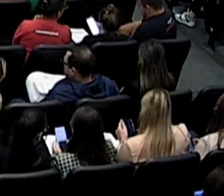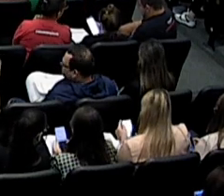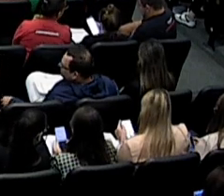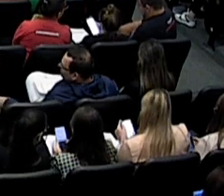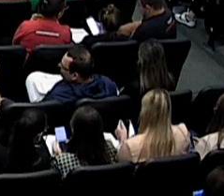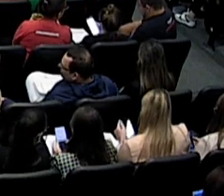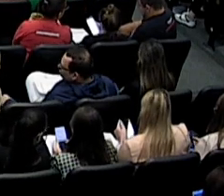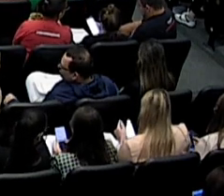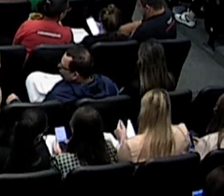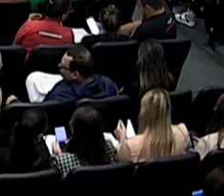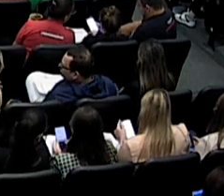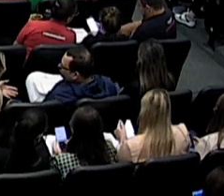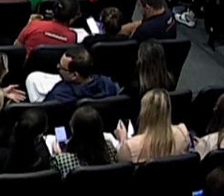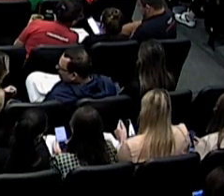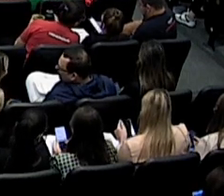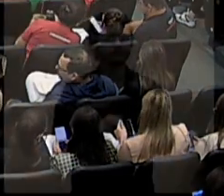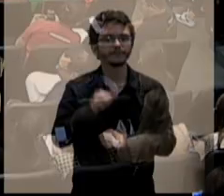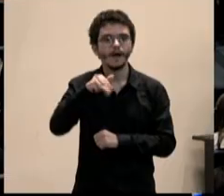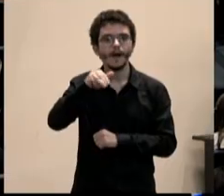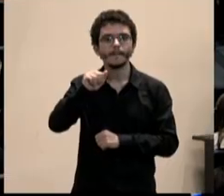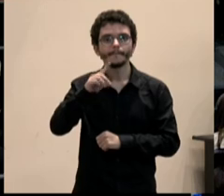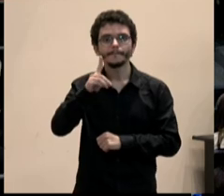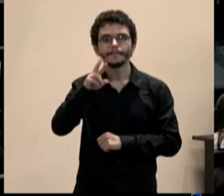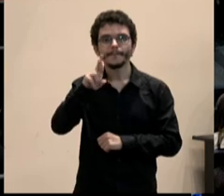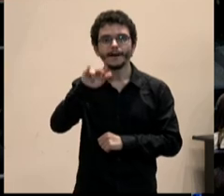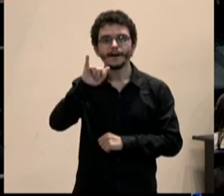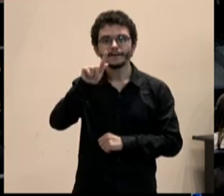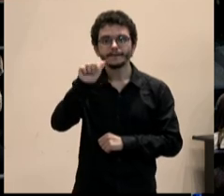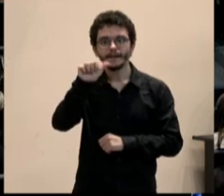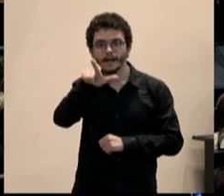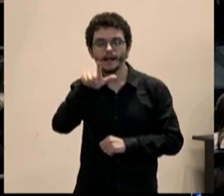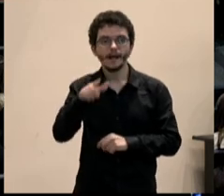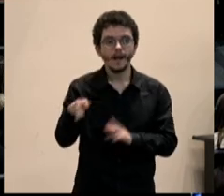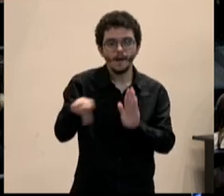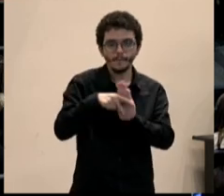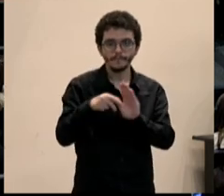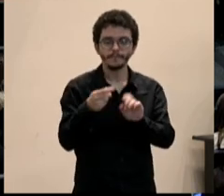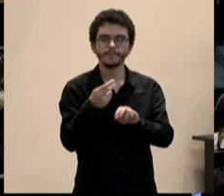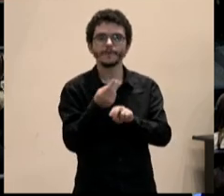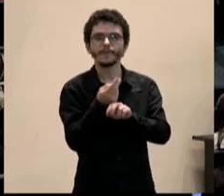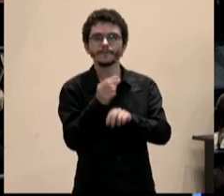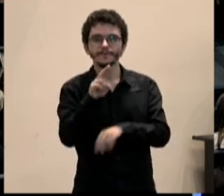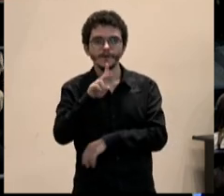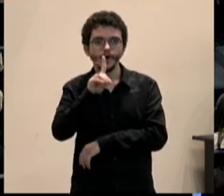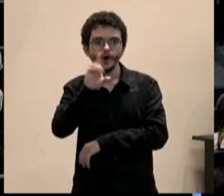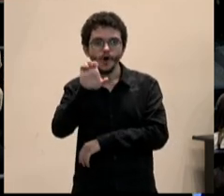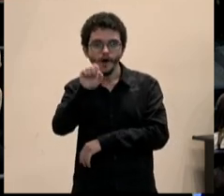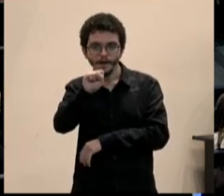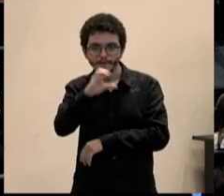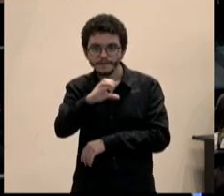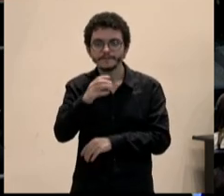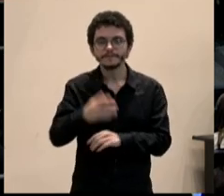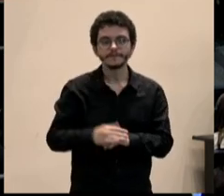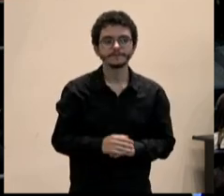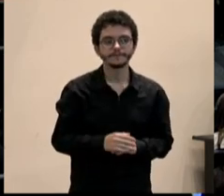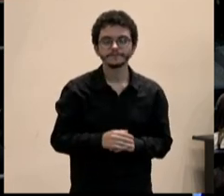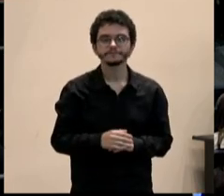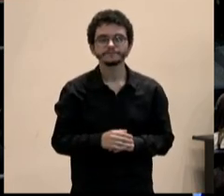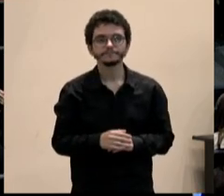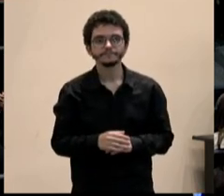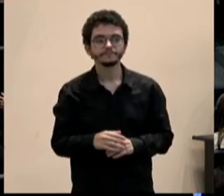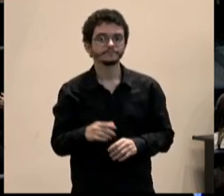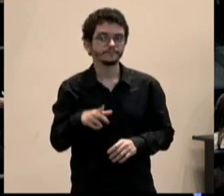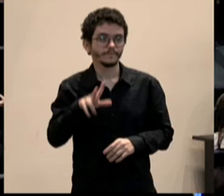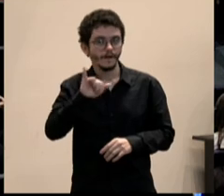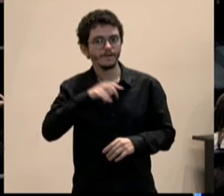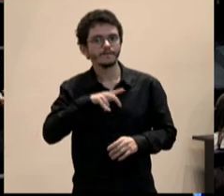de Câmara, o Madrigal da UDESC, projeto do Programa de Extensão Engenho Musical, com a direção artística e